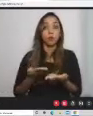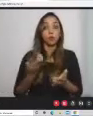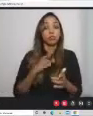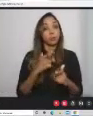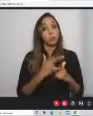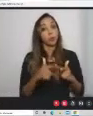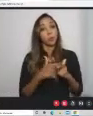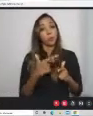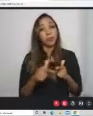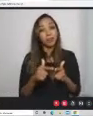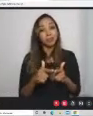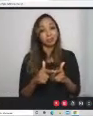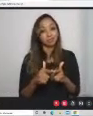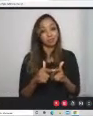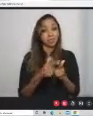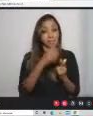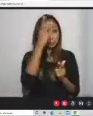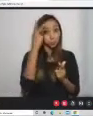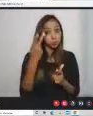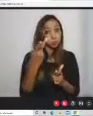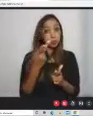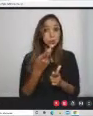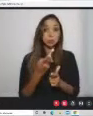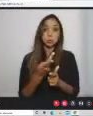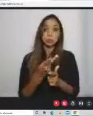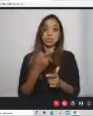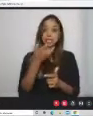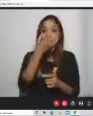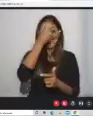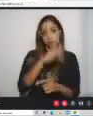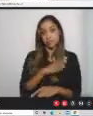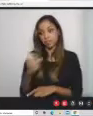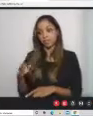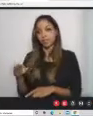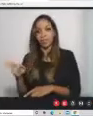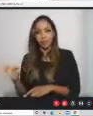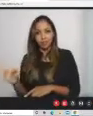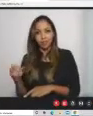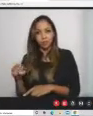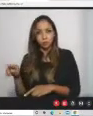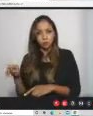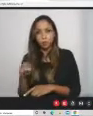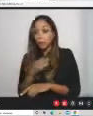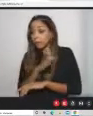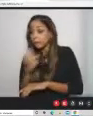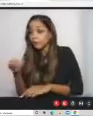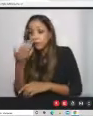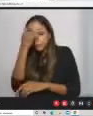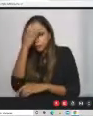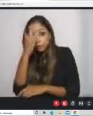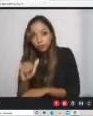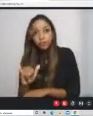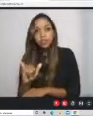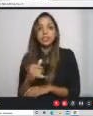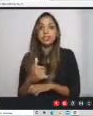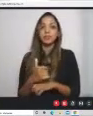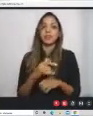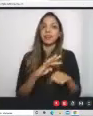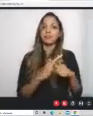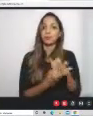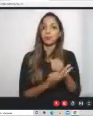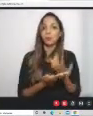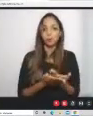pandemia. Mas, quando isso tudo passar, essas pessoas vão querer fazer os seus exames de rotina. Essas pessoas vão querer fazer suas